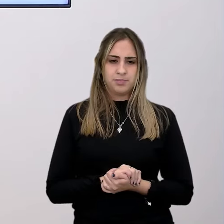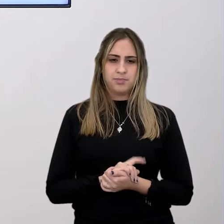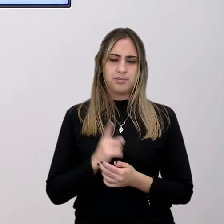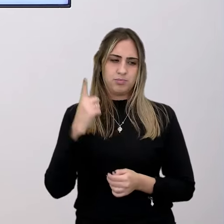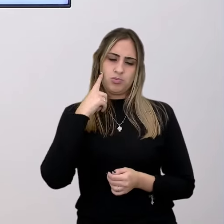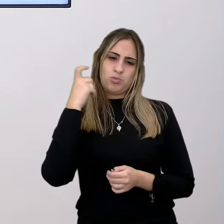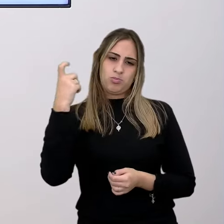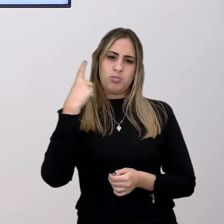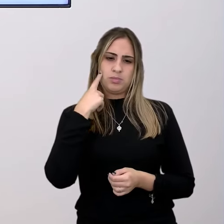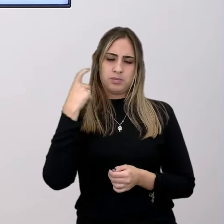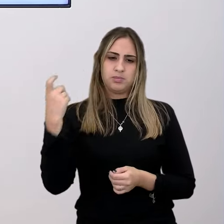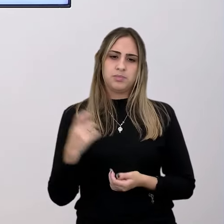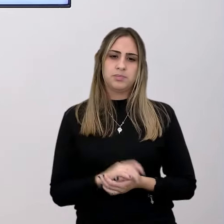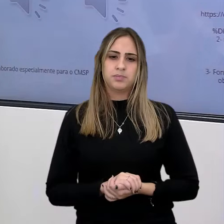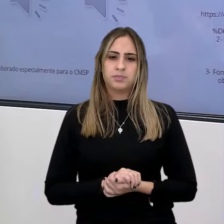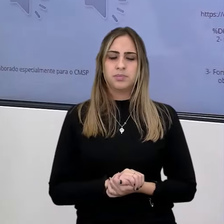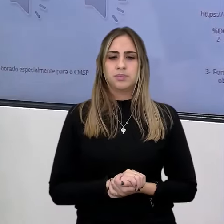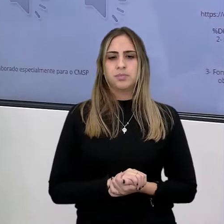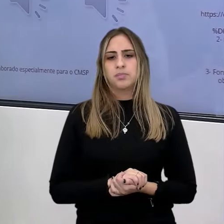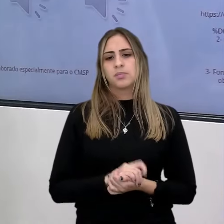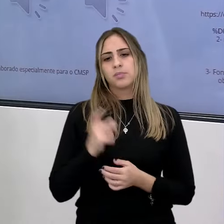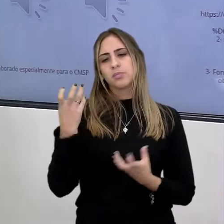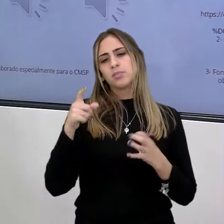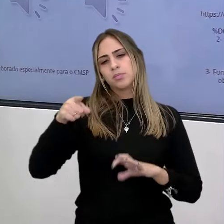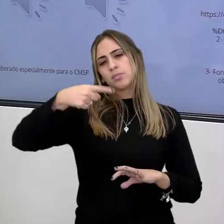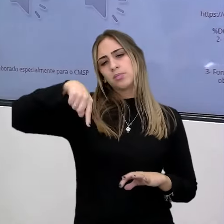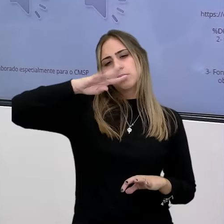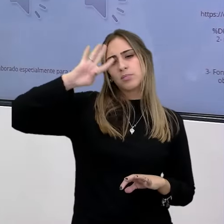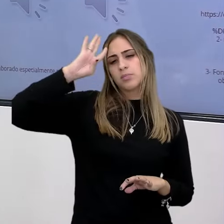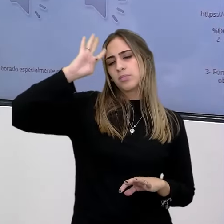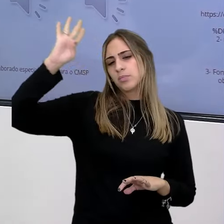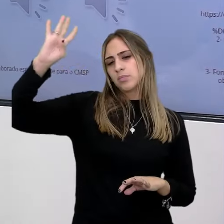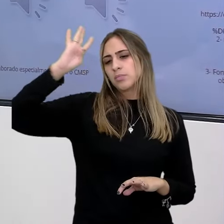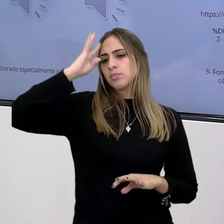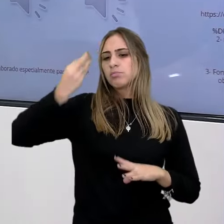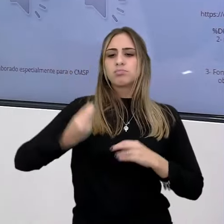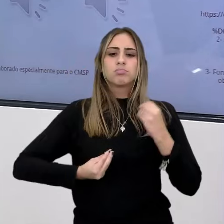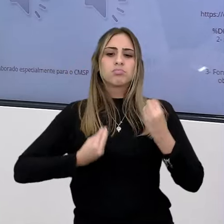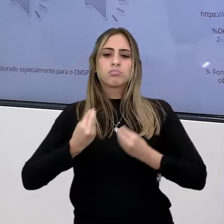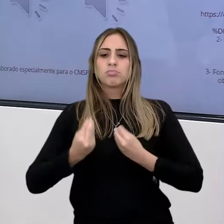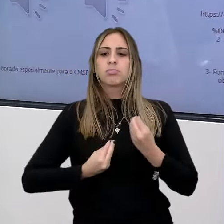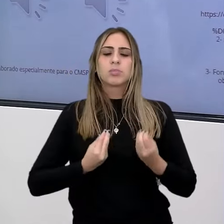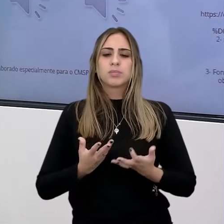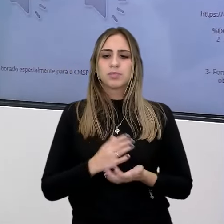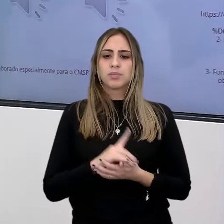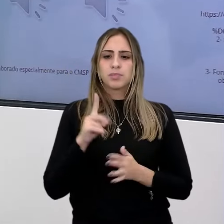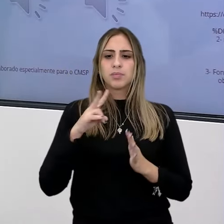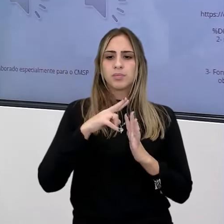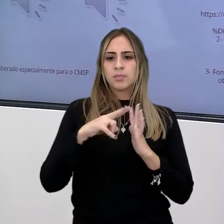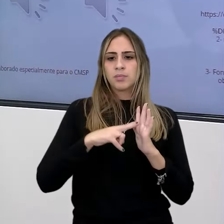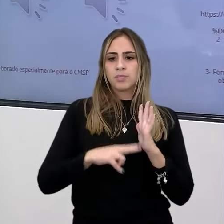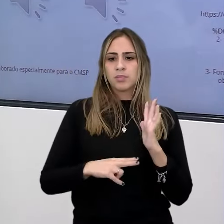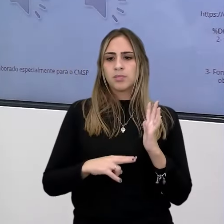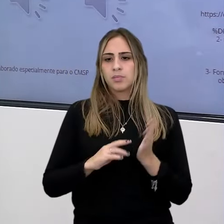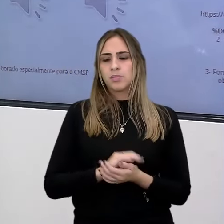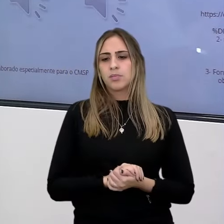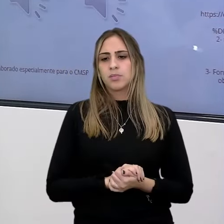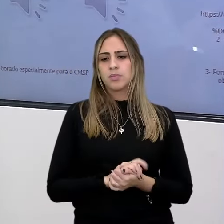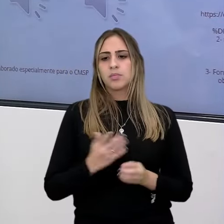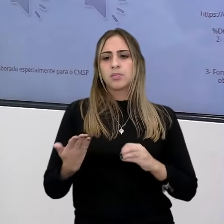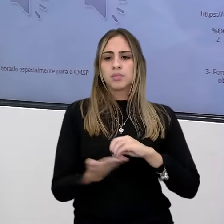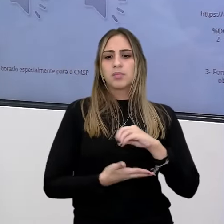sonoras gostaria que vocês imaginassem mas abençoe seria uma pintura é